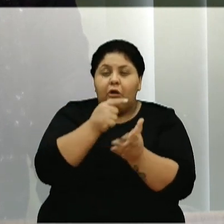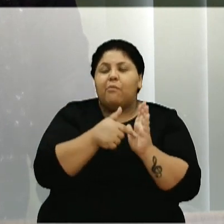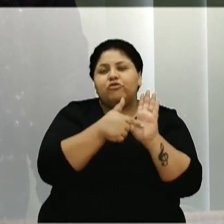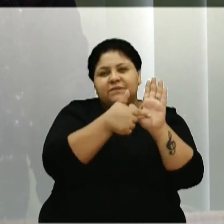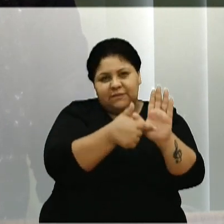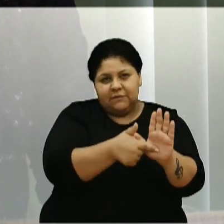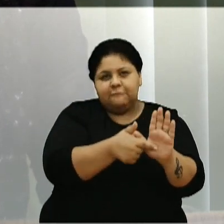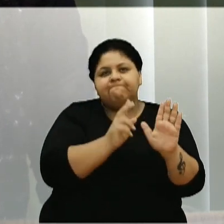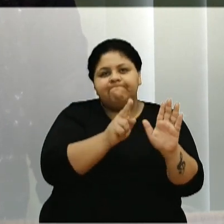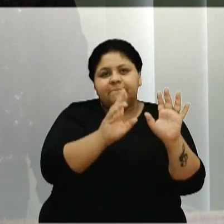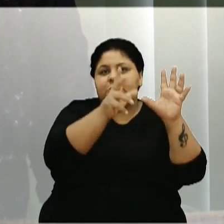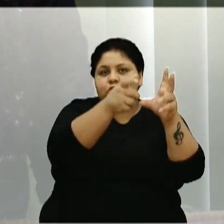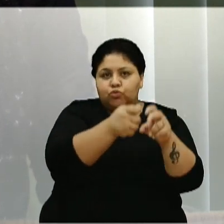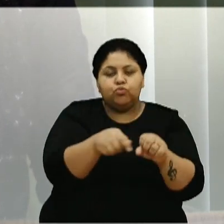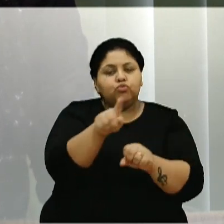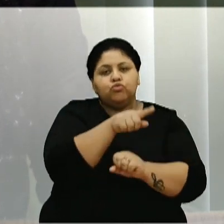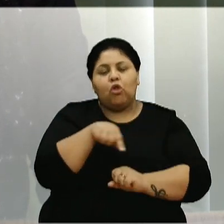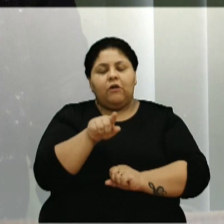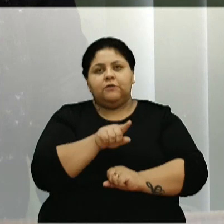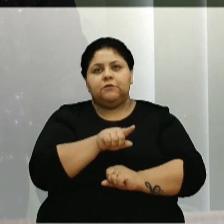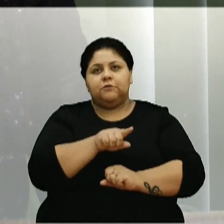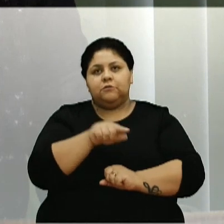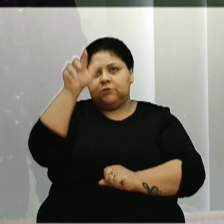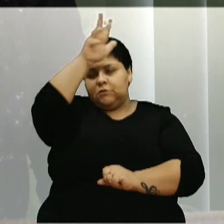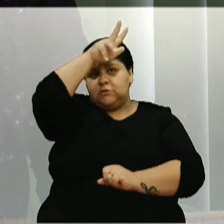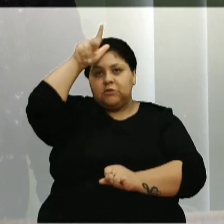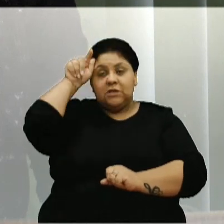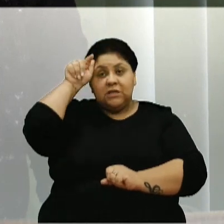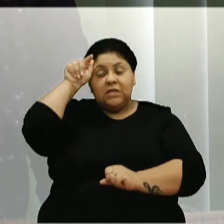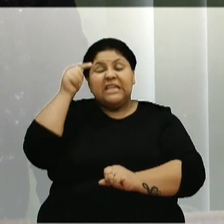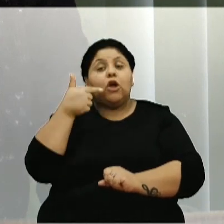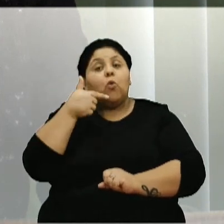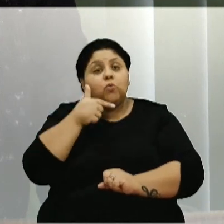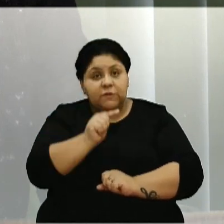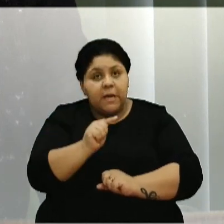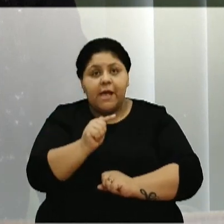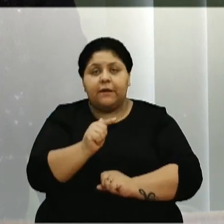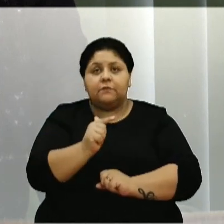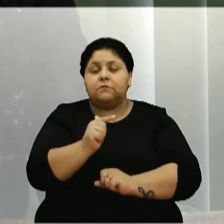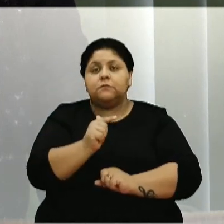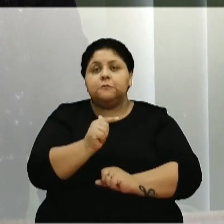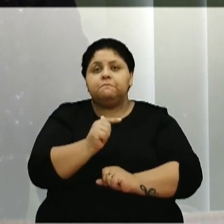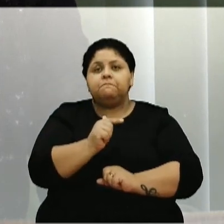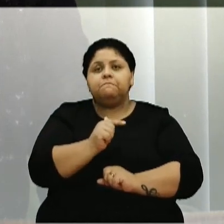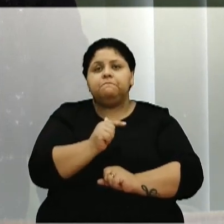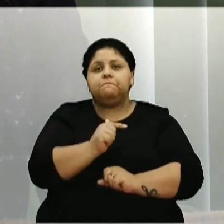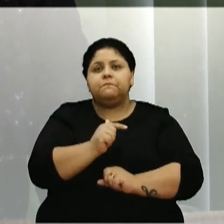tudo, nós somos um município que tem condições de dar essa